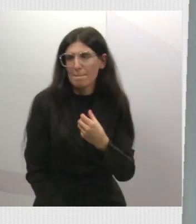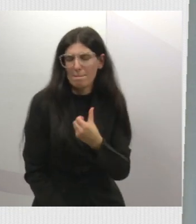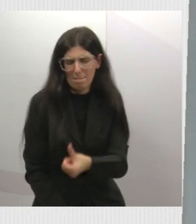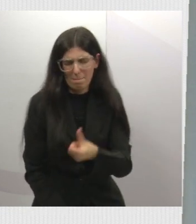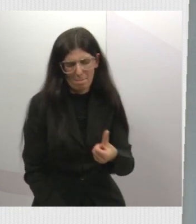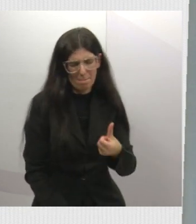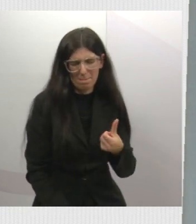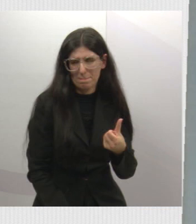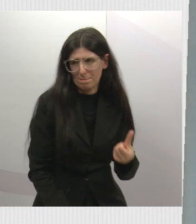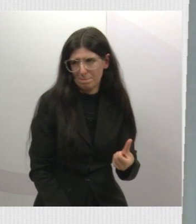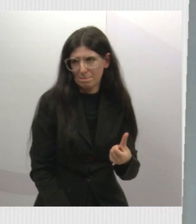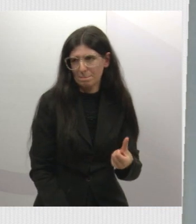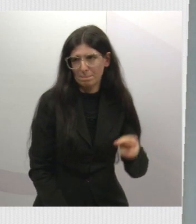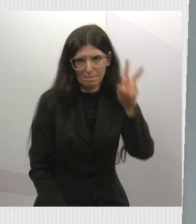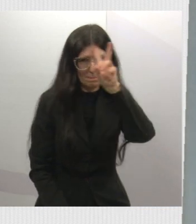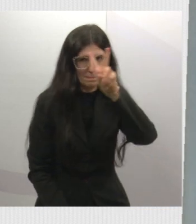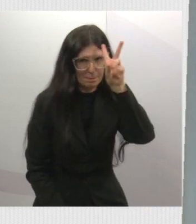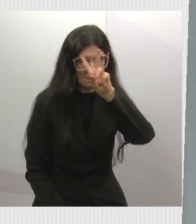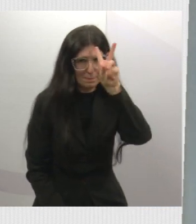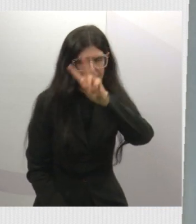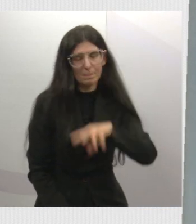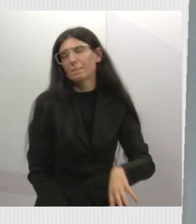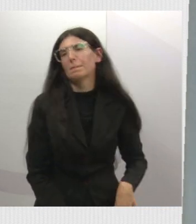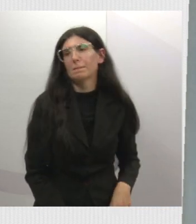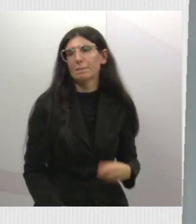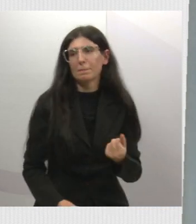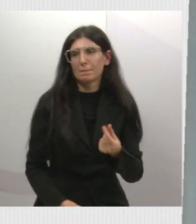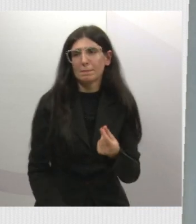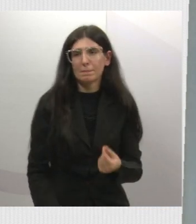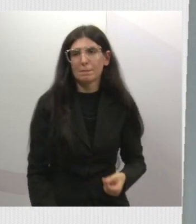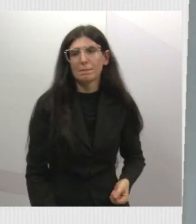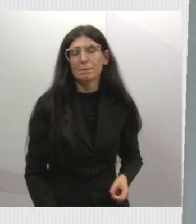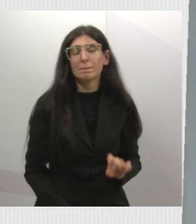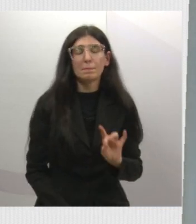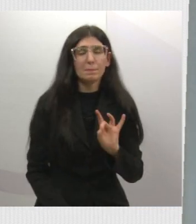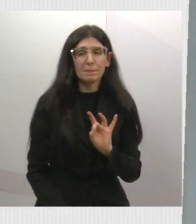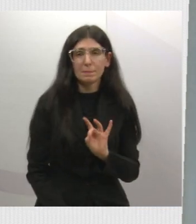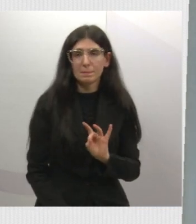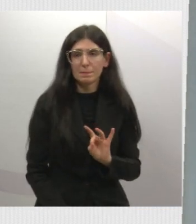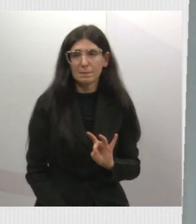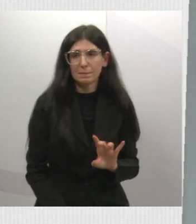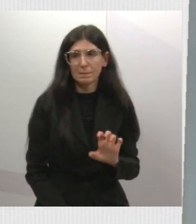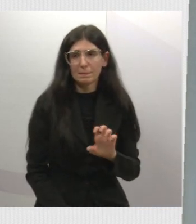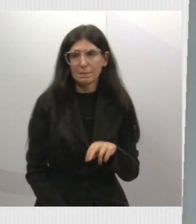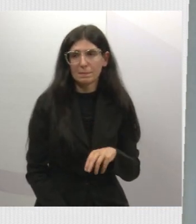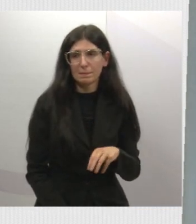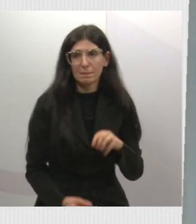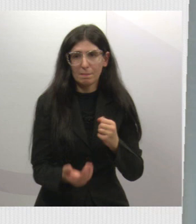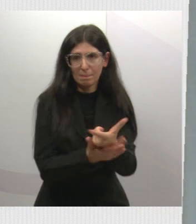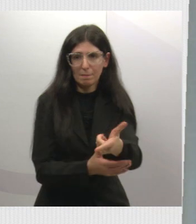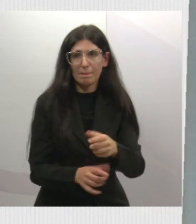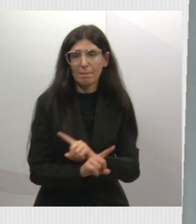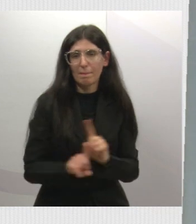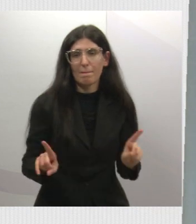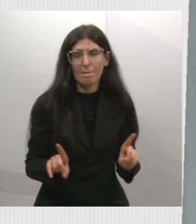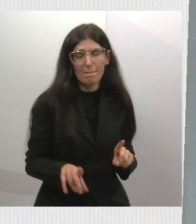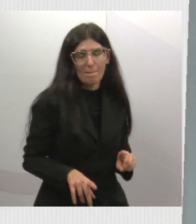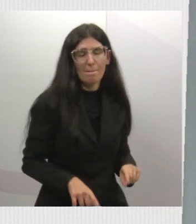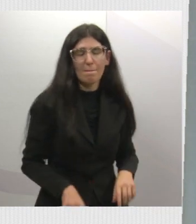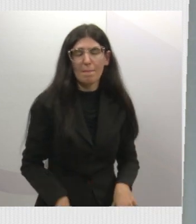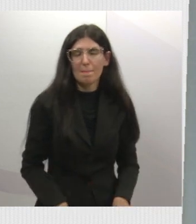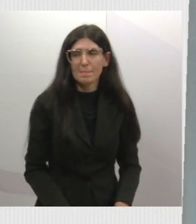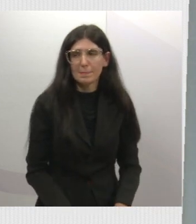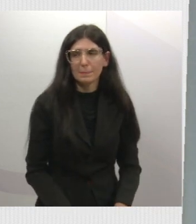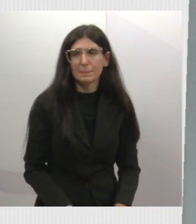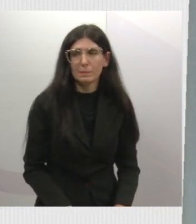18.666. Lembrando que esse saldo são empenhos somente. Não foi pago porque alguma